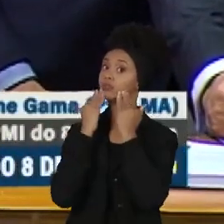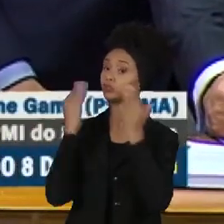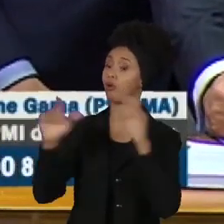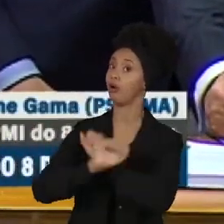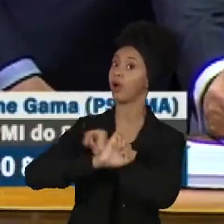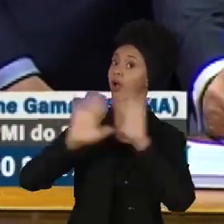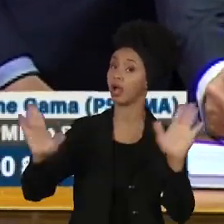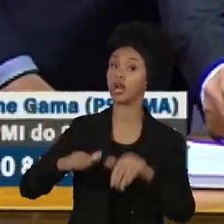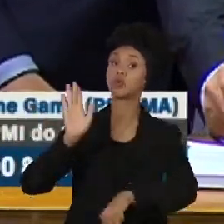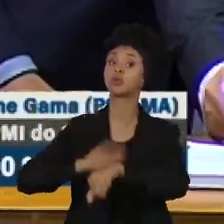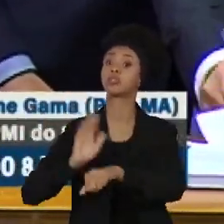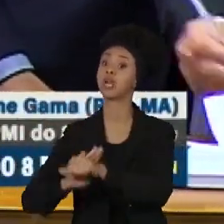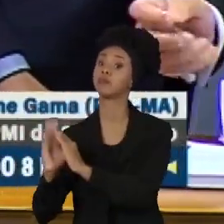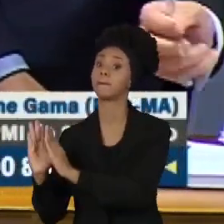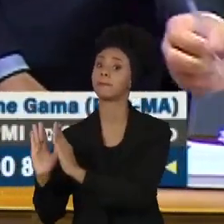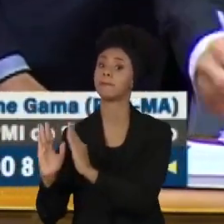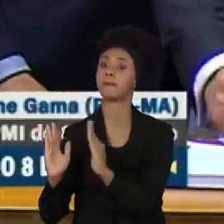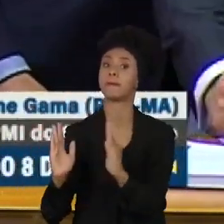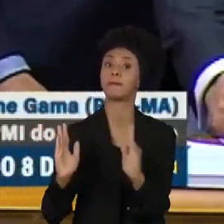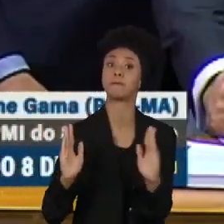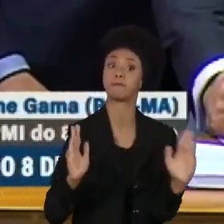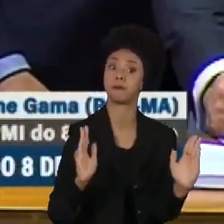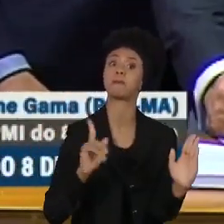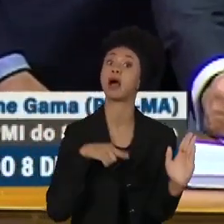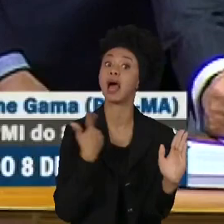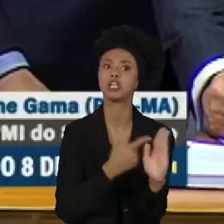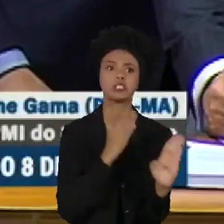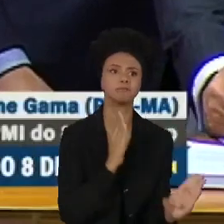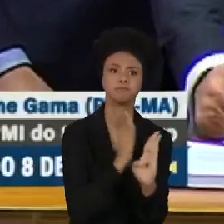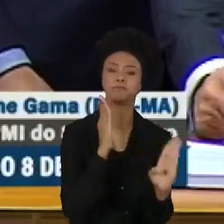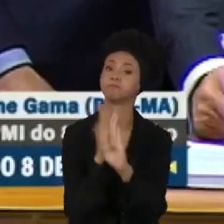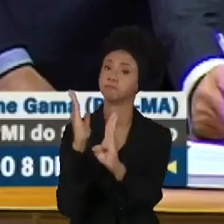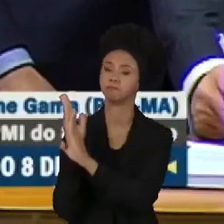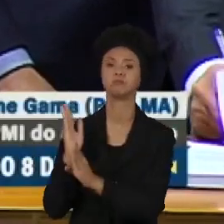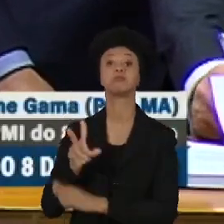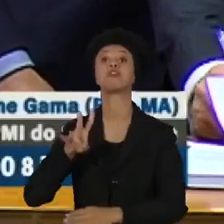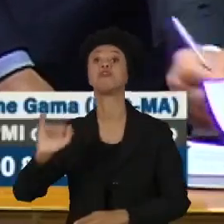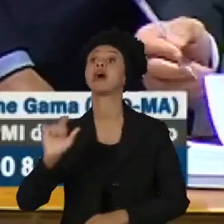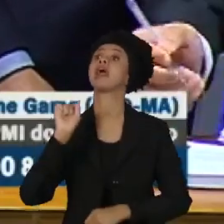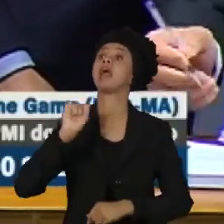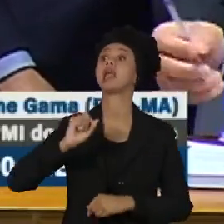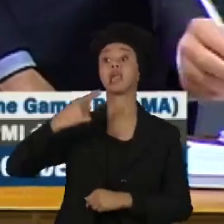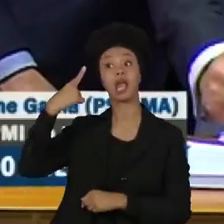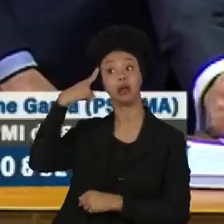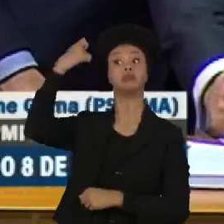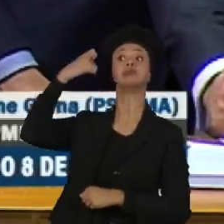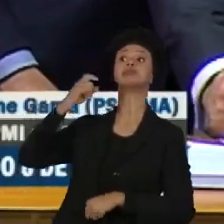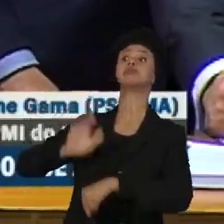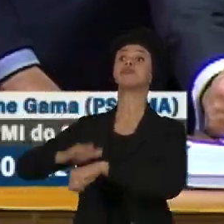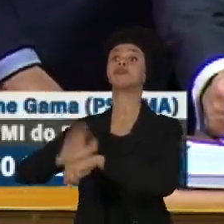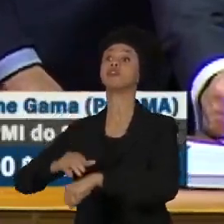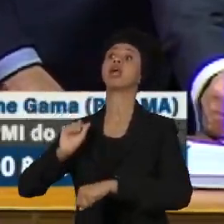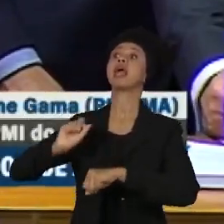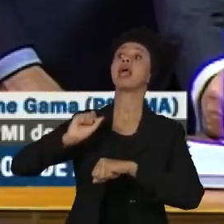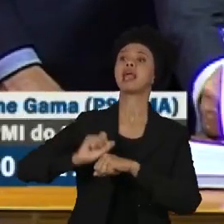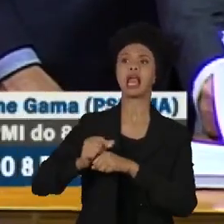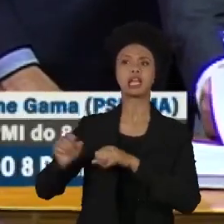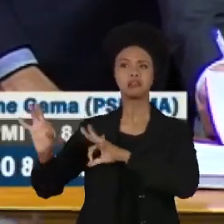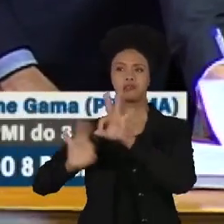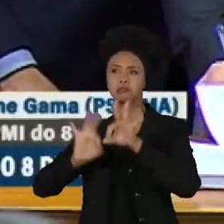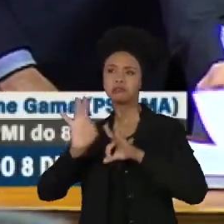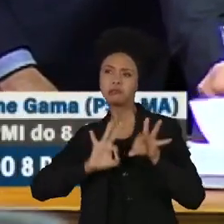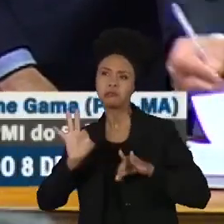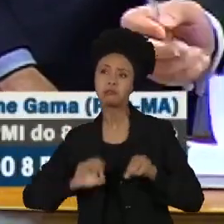inclusive cronológico, que seguiremos para descobrirmos quem foi o autor, os autores intelectuais,